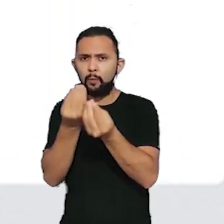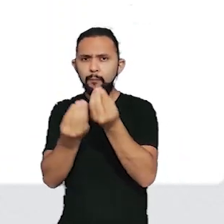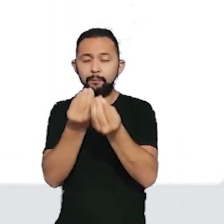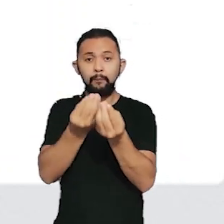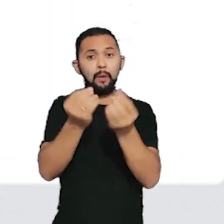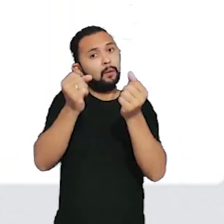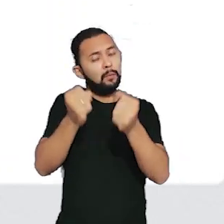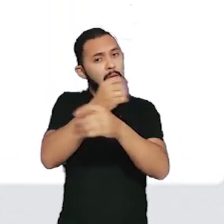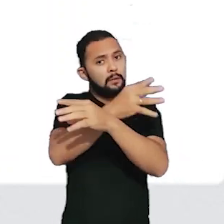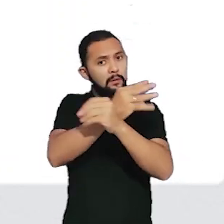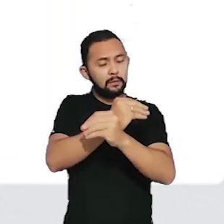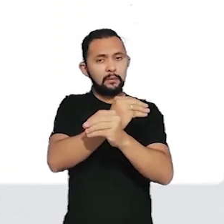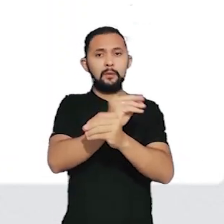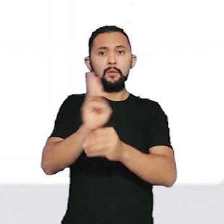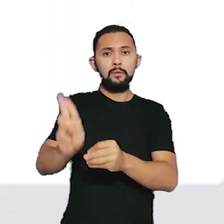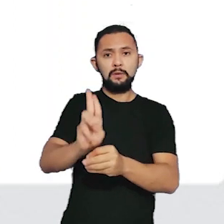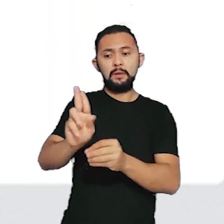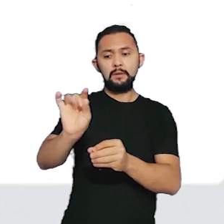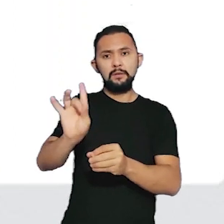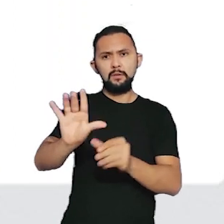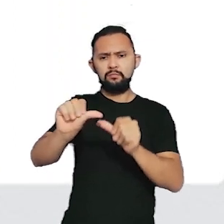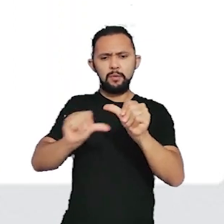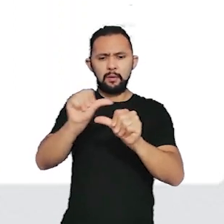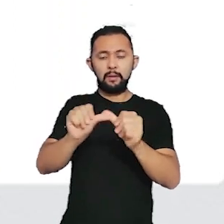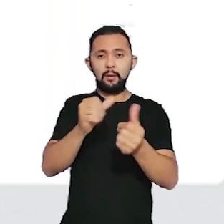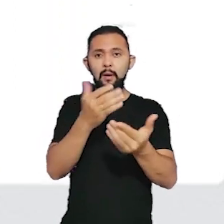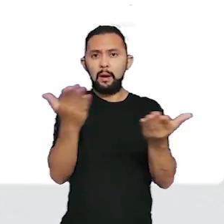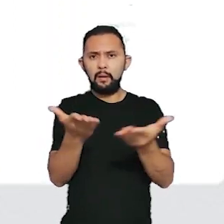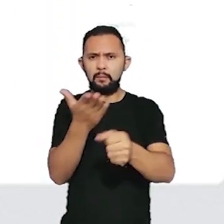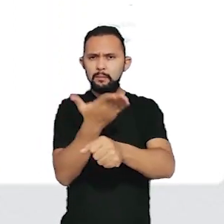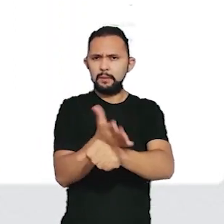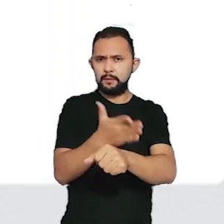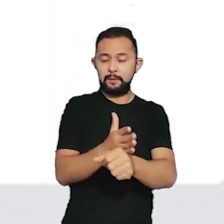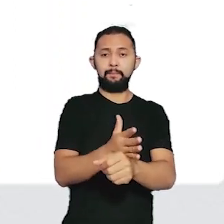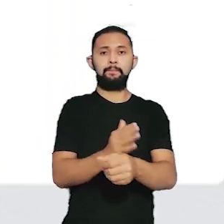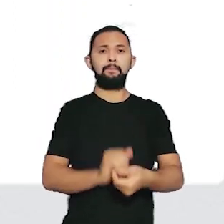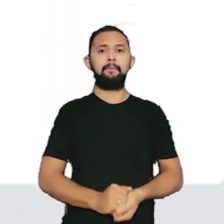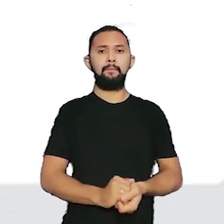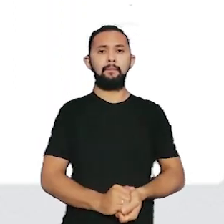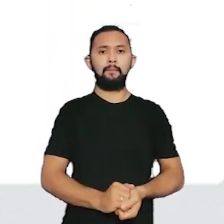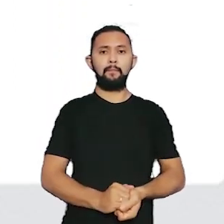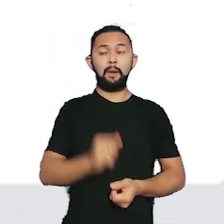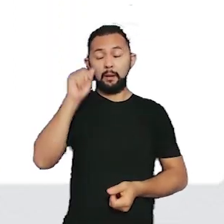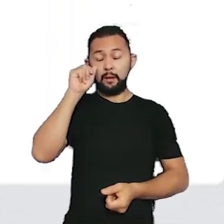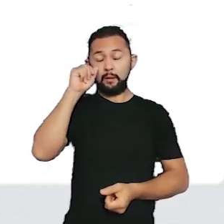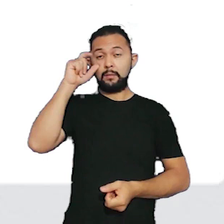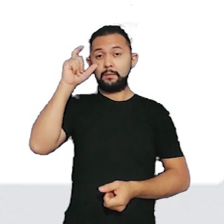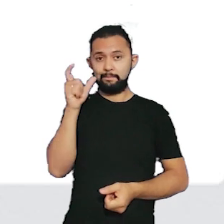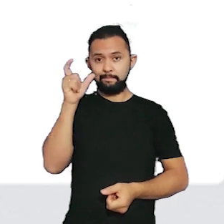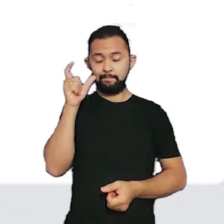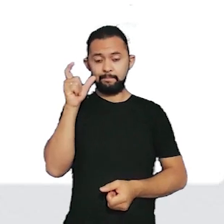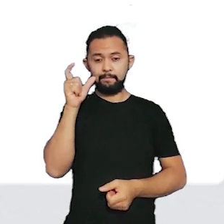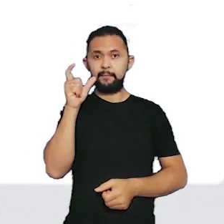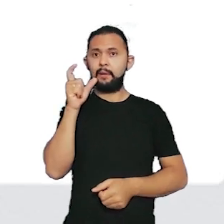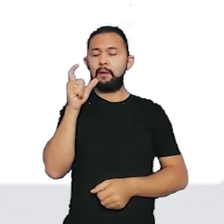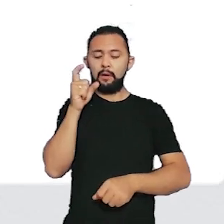e a conformativa pelo conforme. Vamos aí praticar aqui. Como acordei tarde, cheguei atrasado no serviço.